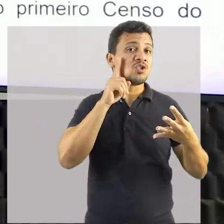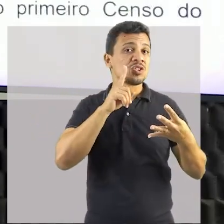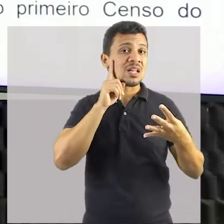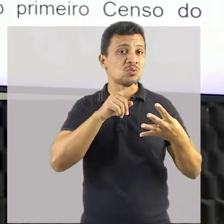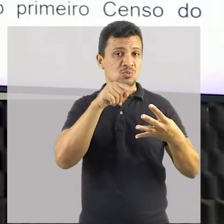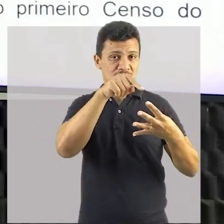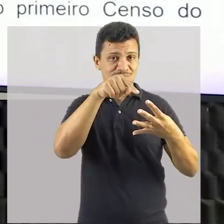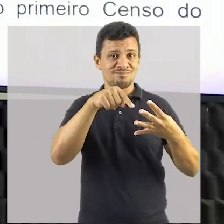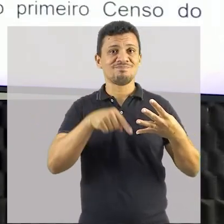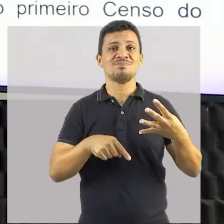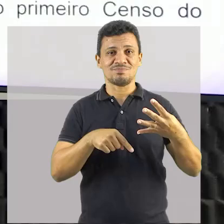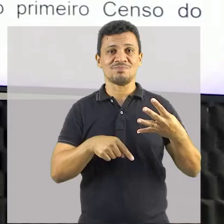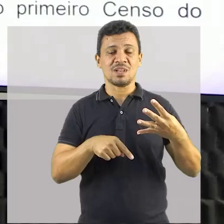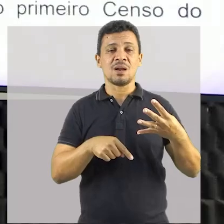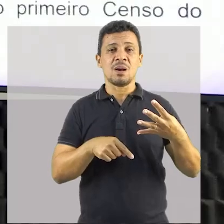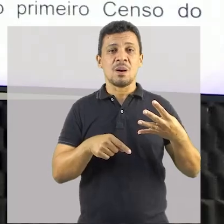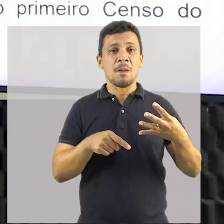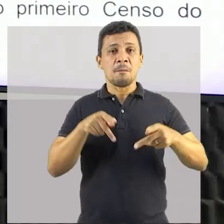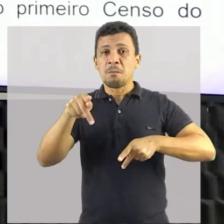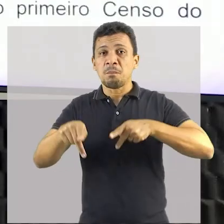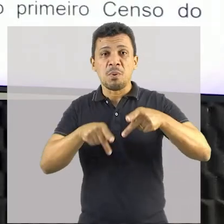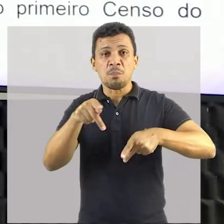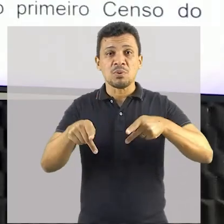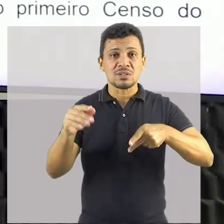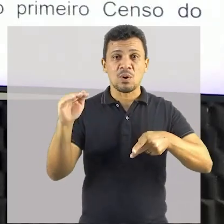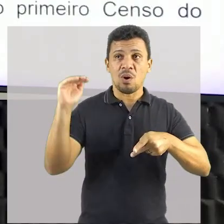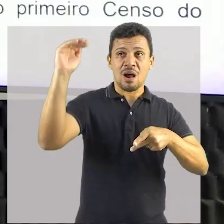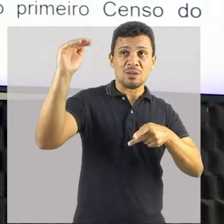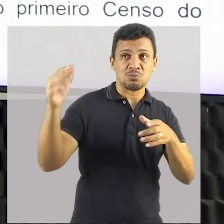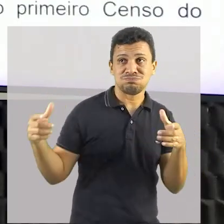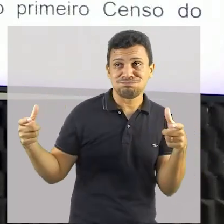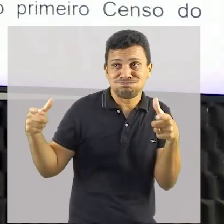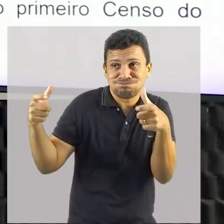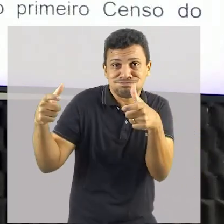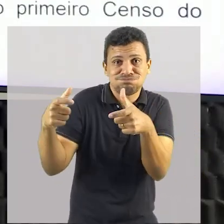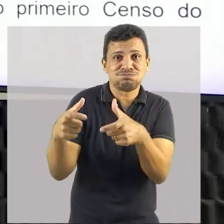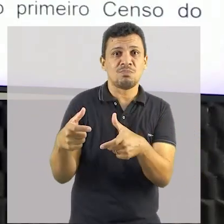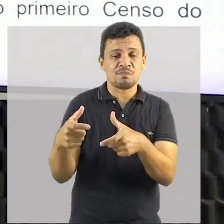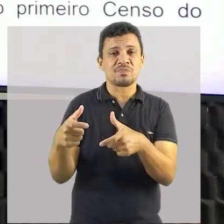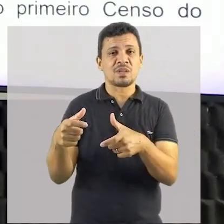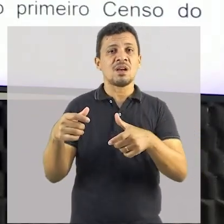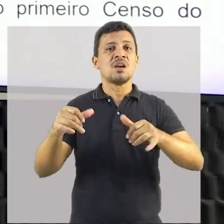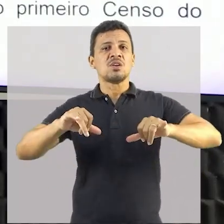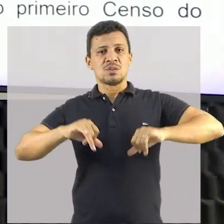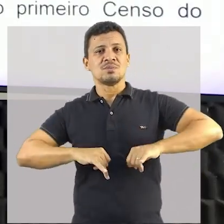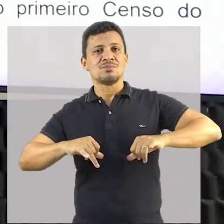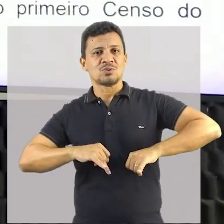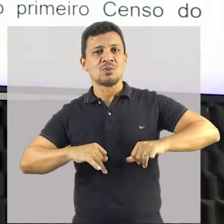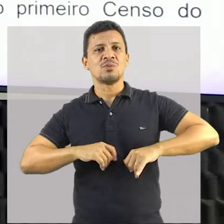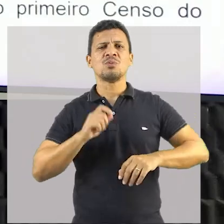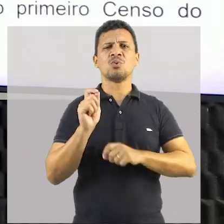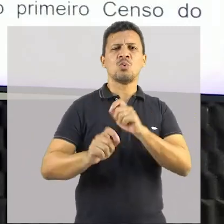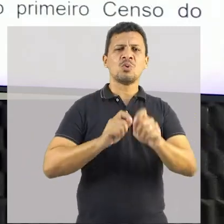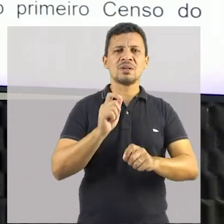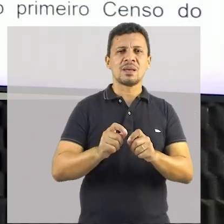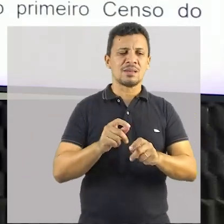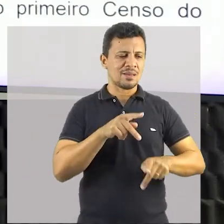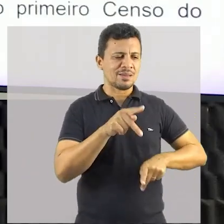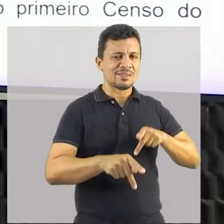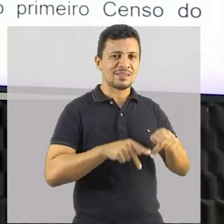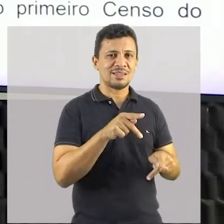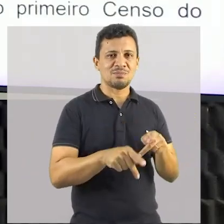um encolhimento dessa população adulta e com isso sofre o que nós chamamos de implosão demográfica. Ou